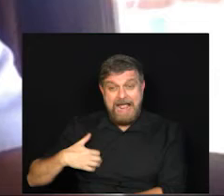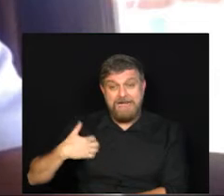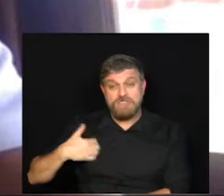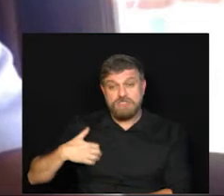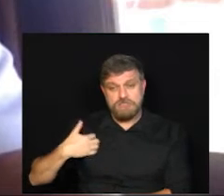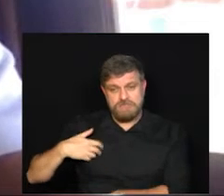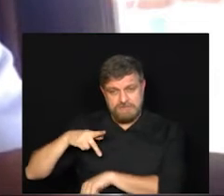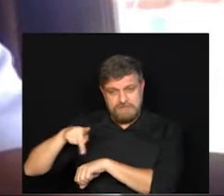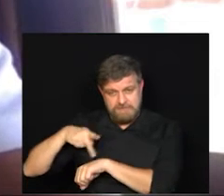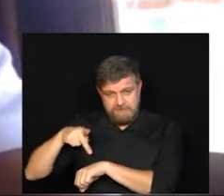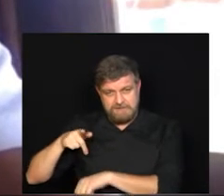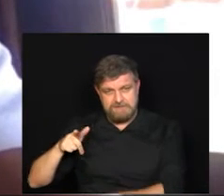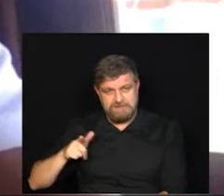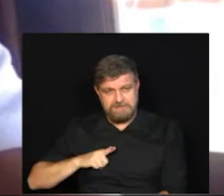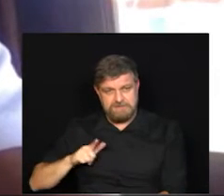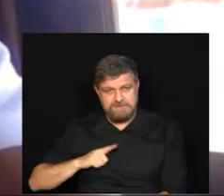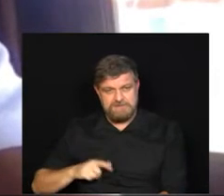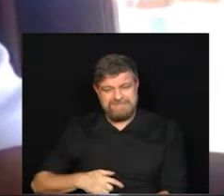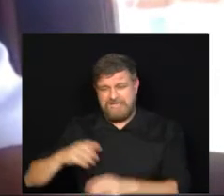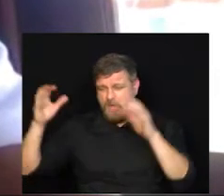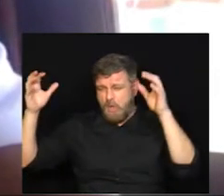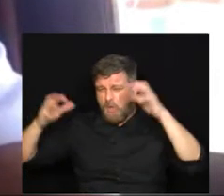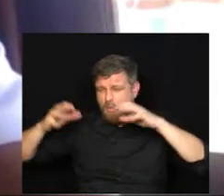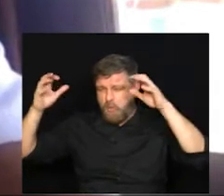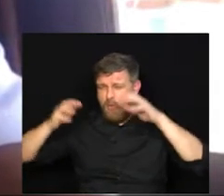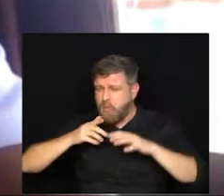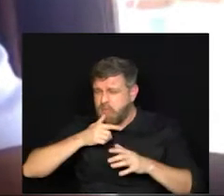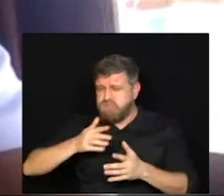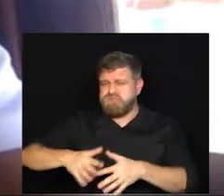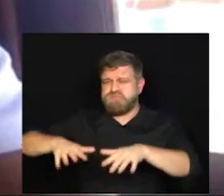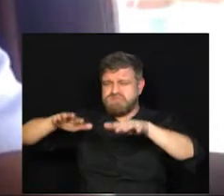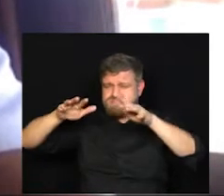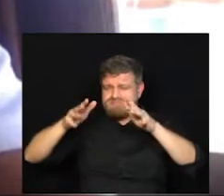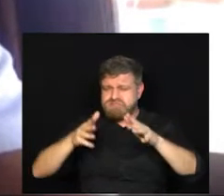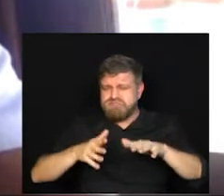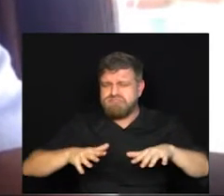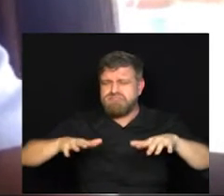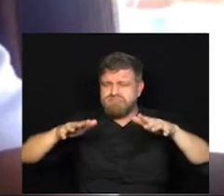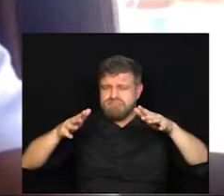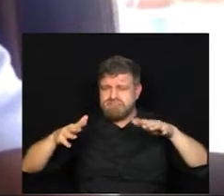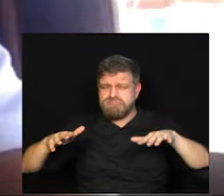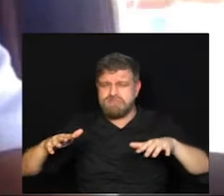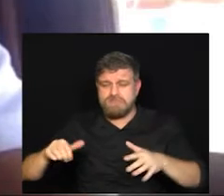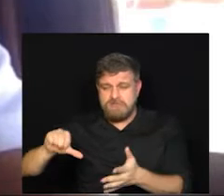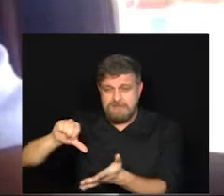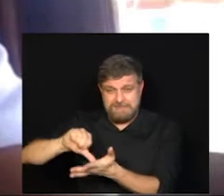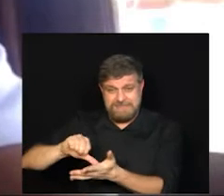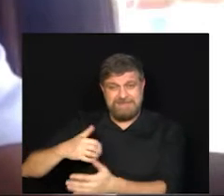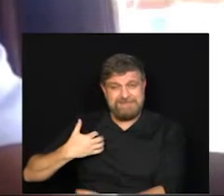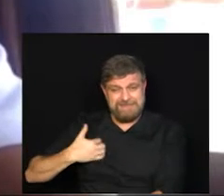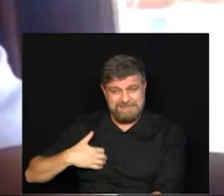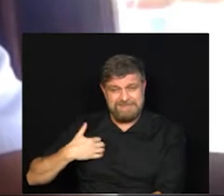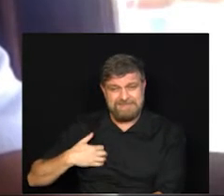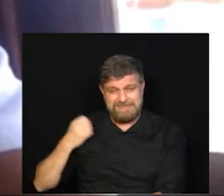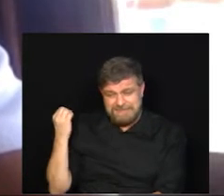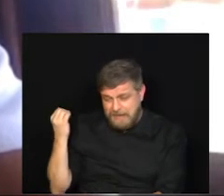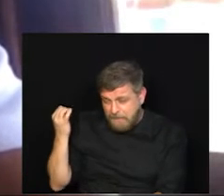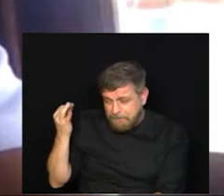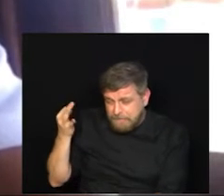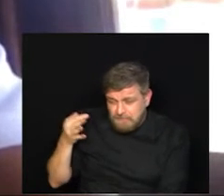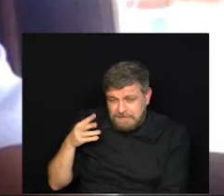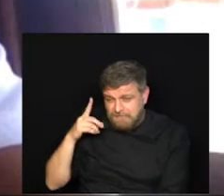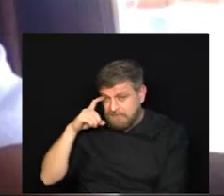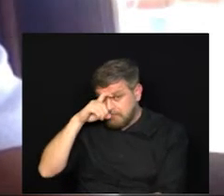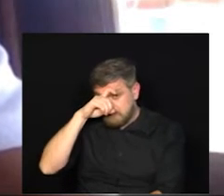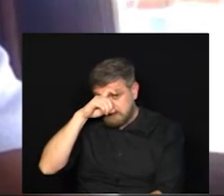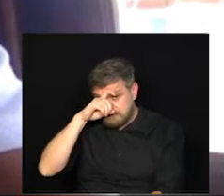gente pegou um temporal grande, chegando em Buenos Aires. Nossa. Foi difícil, na madrugada.